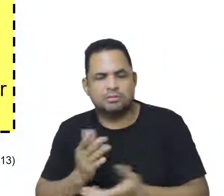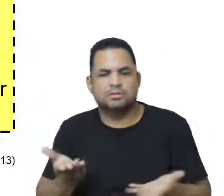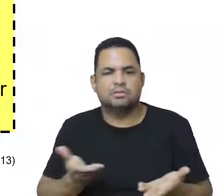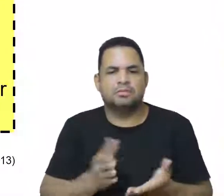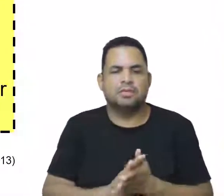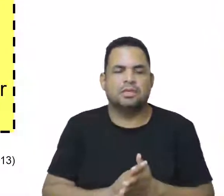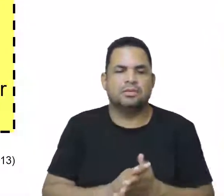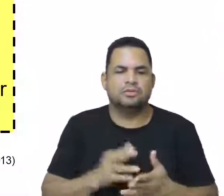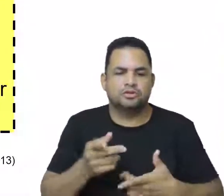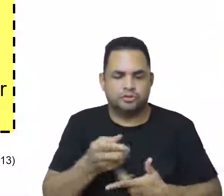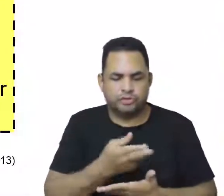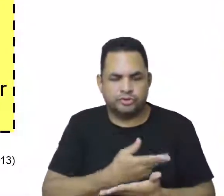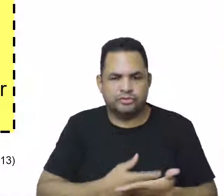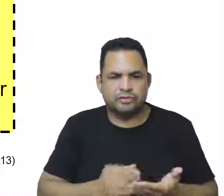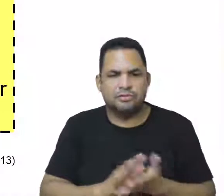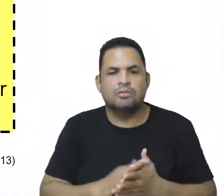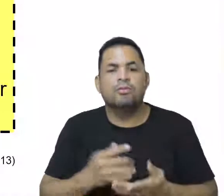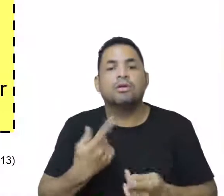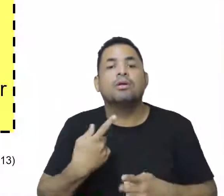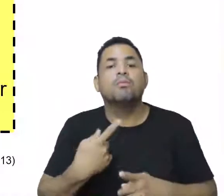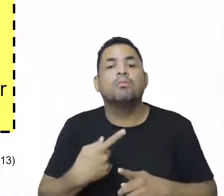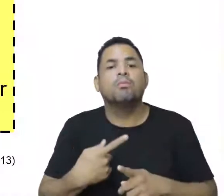pesticidas. Quais são as consequências disso?